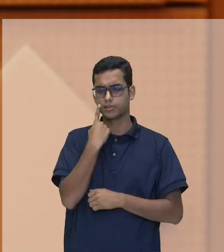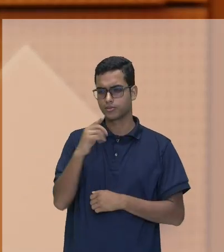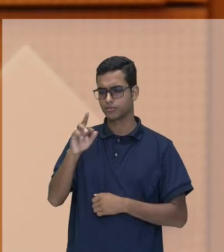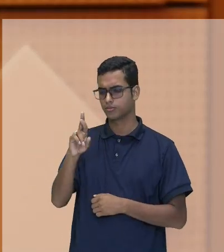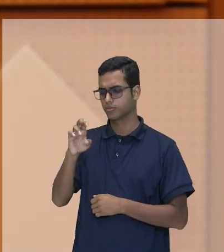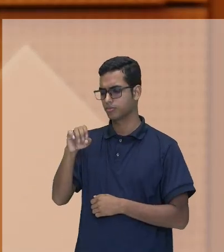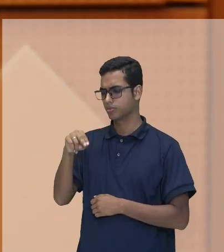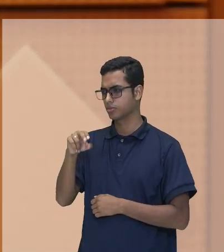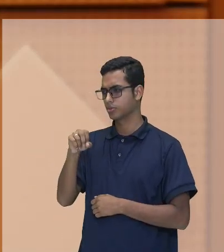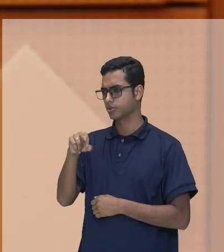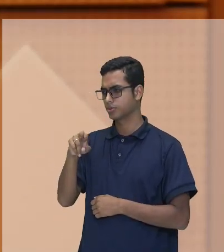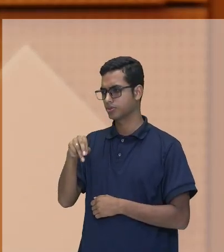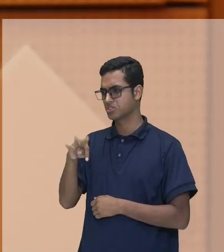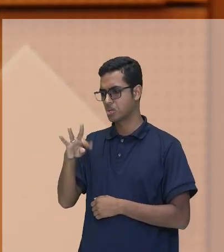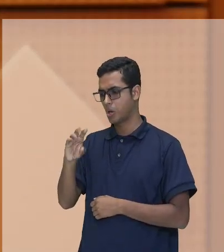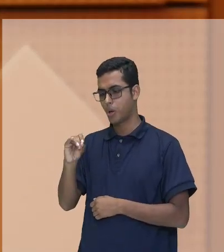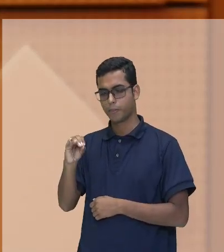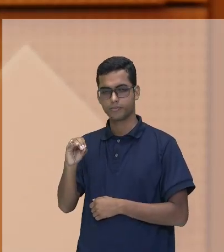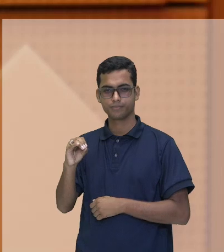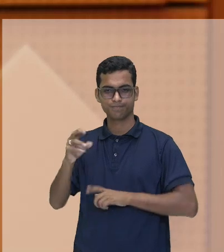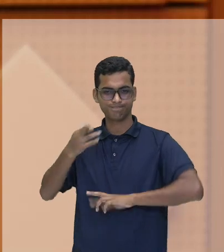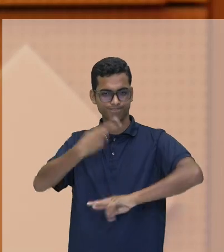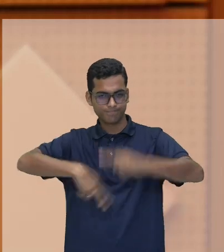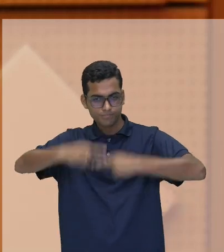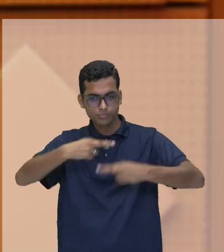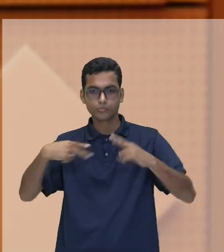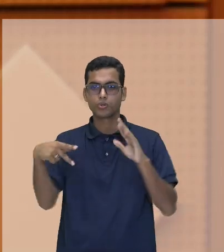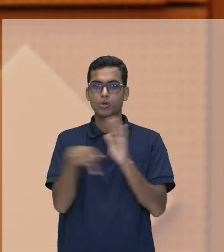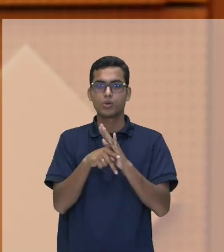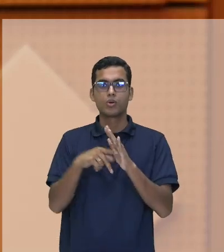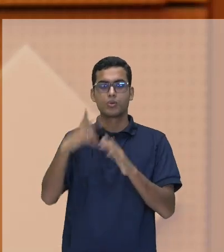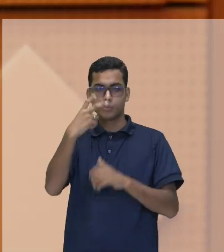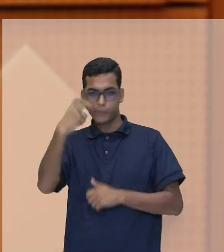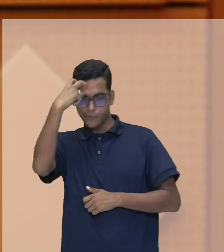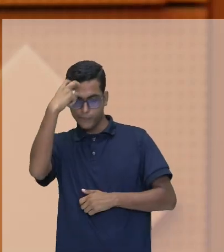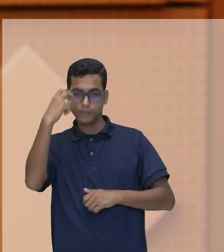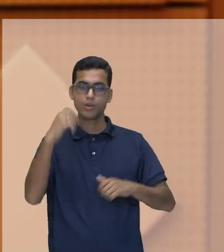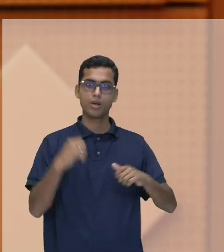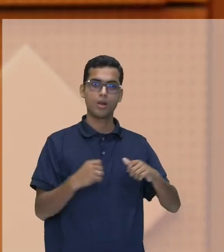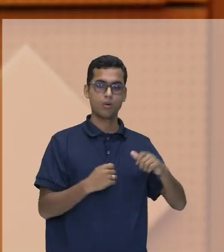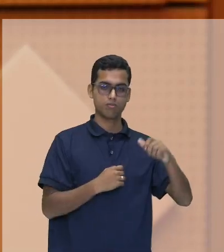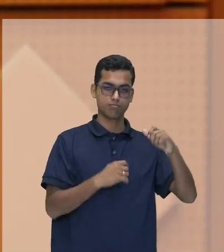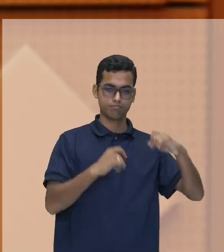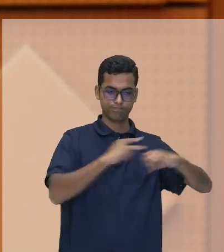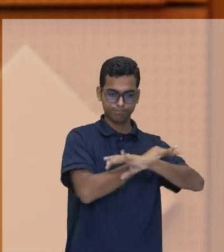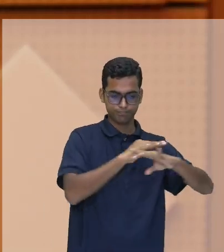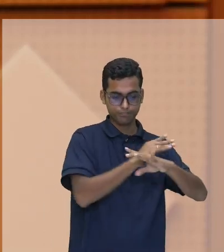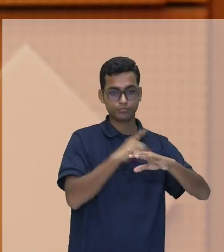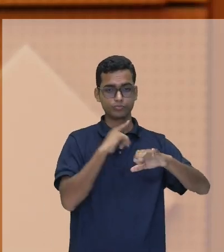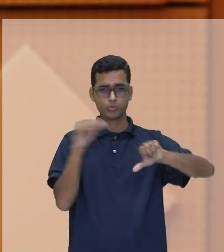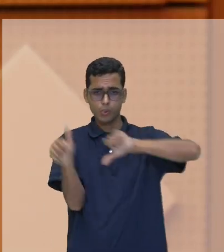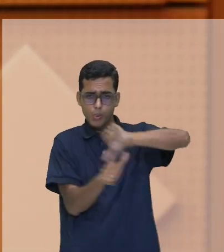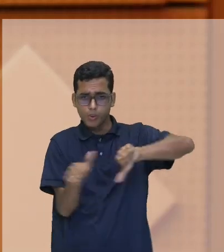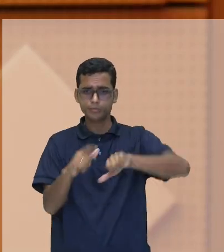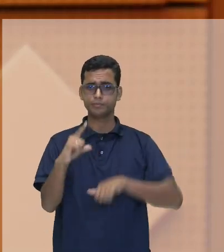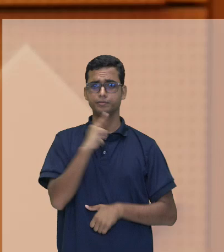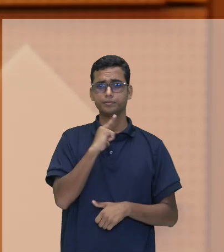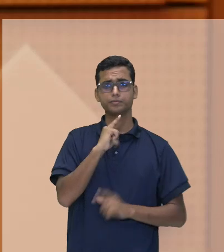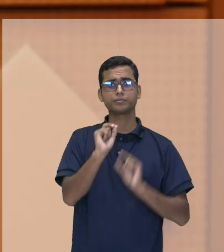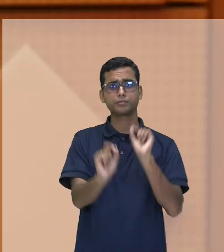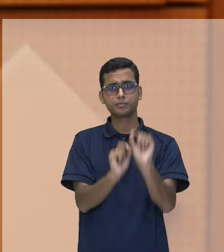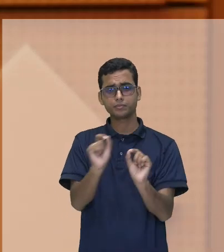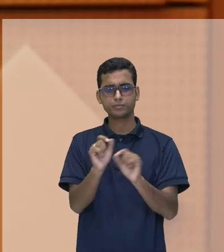Moderna. Então, a Europa feudal, ela vai passar por vários fatores que eles combinados